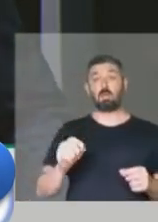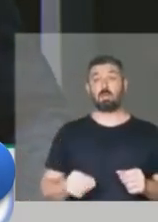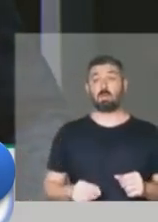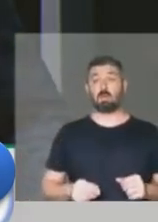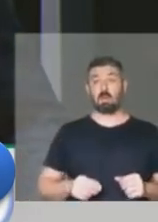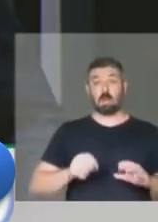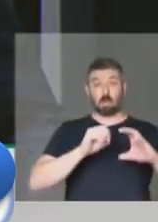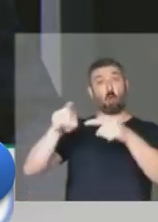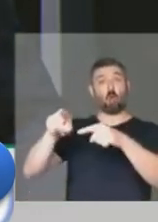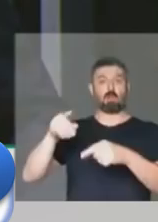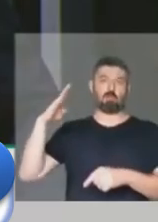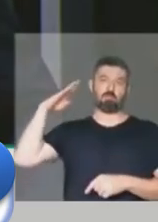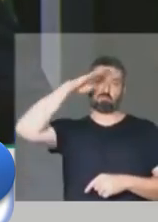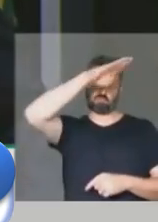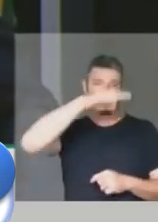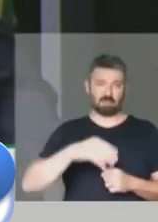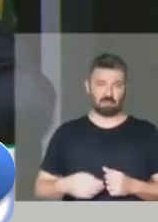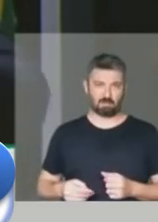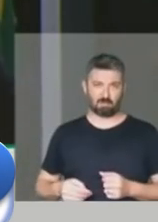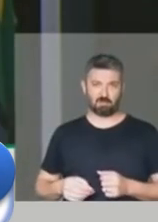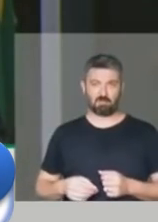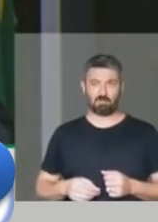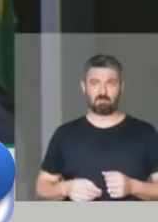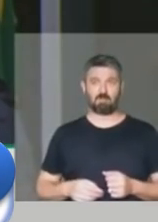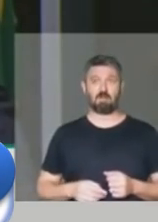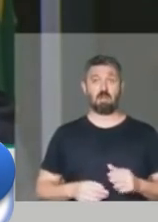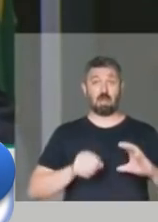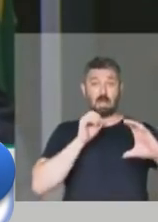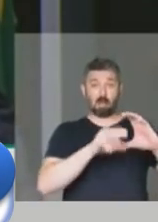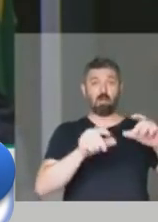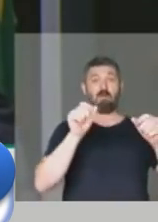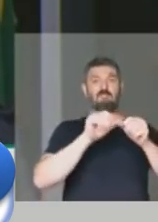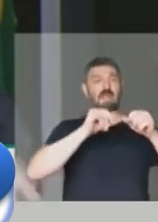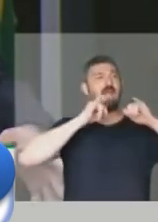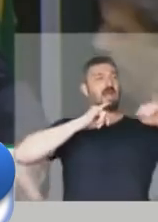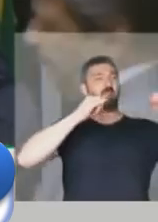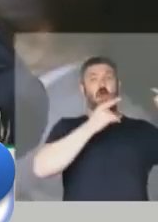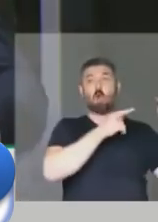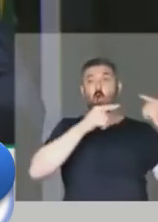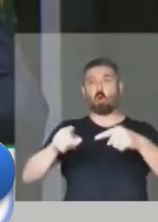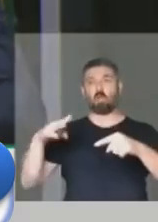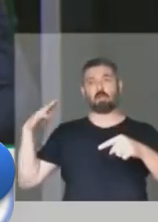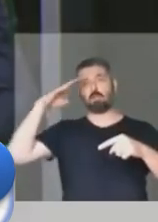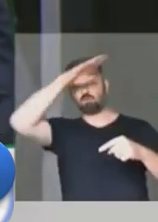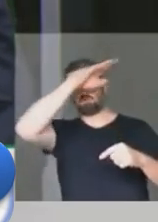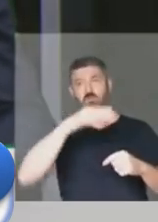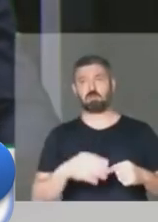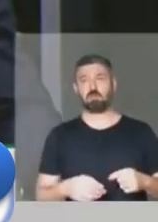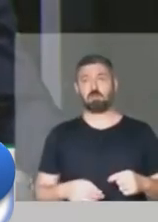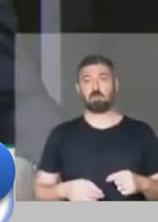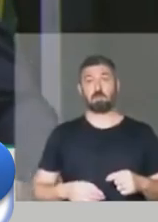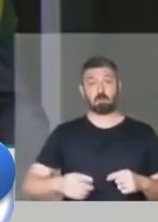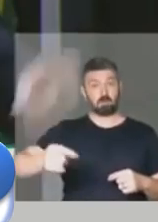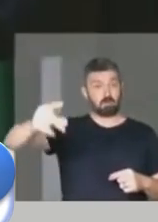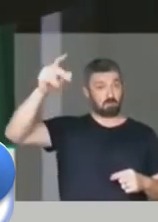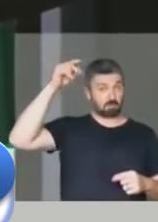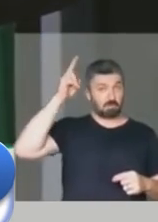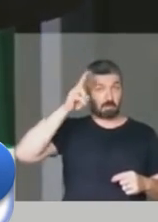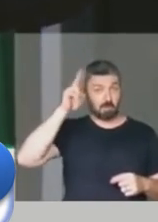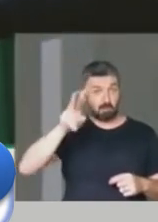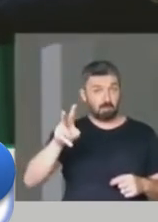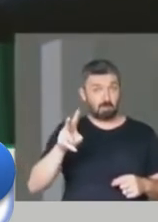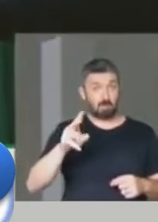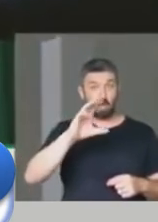eleição de Jair Bolsonaro. A Rede Globo fez campanha contra Jair Bolsonaro. A Rede Globo já derrubou um presidente. Ela